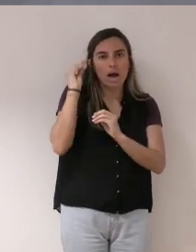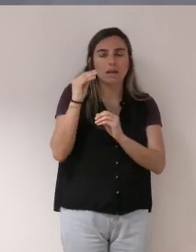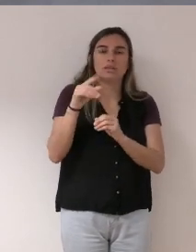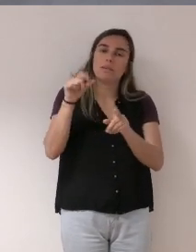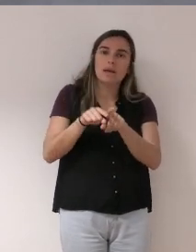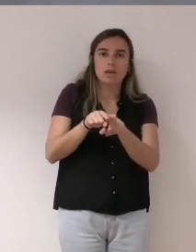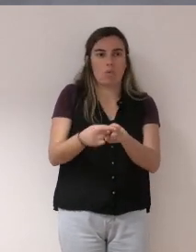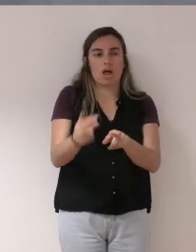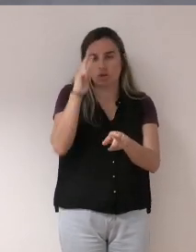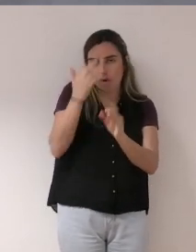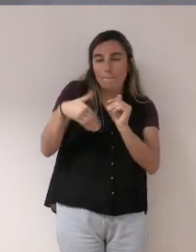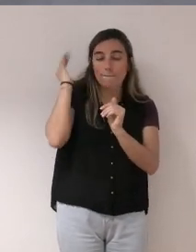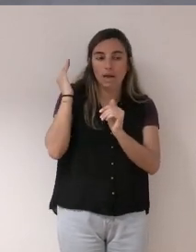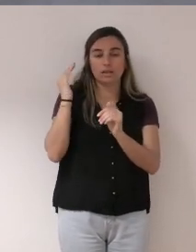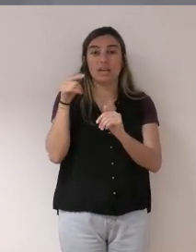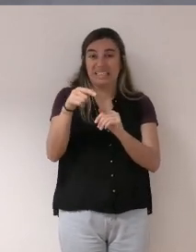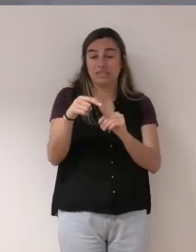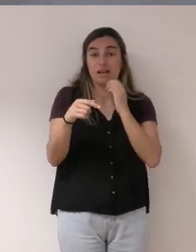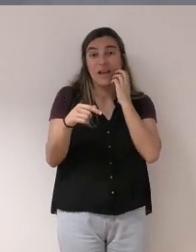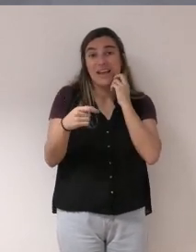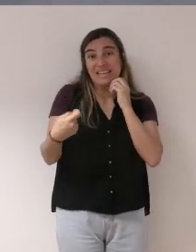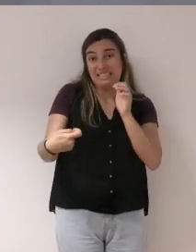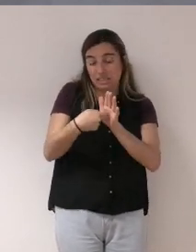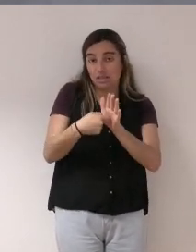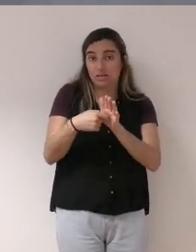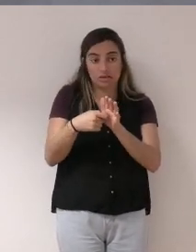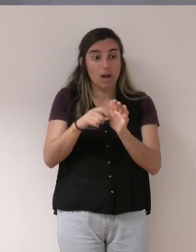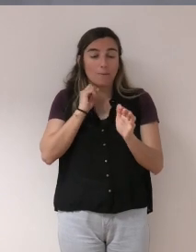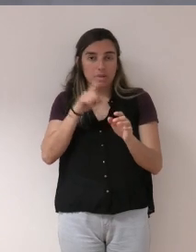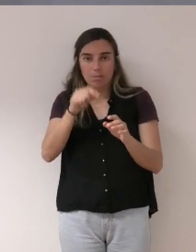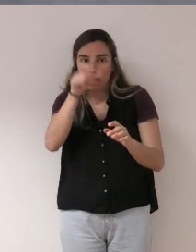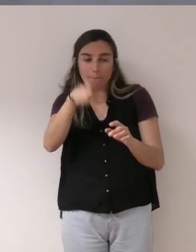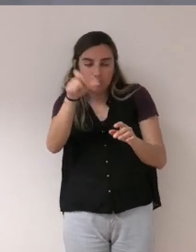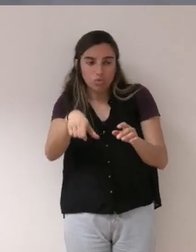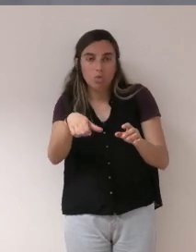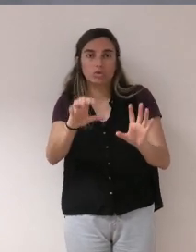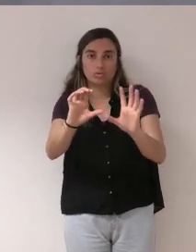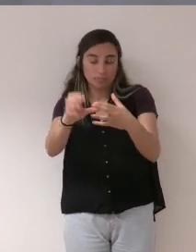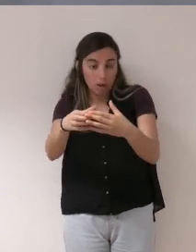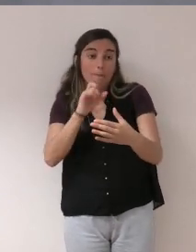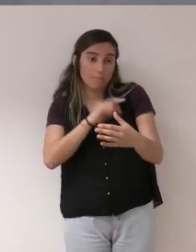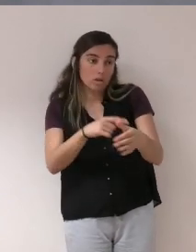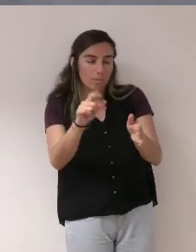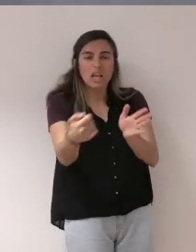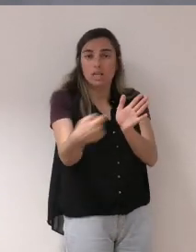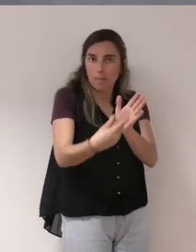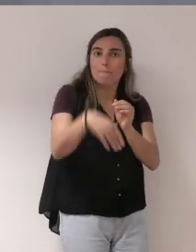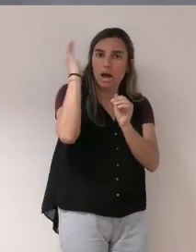ser transposta para um plano mais alargado no que diz respeito à própria comunidade de leitores que pode ou não pode,